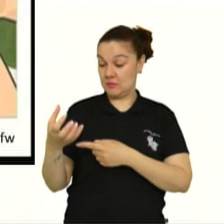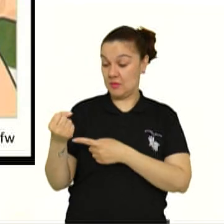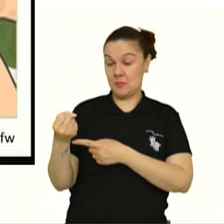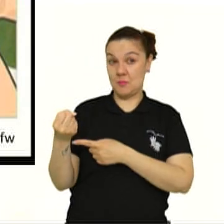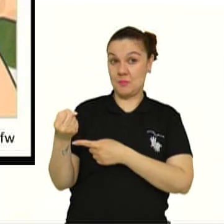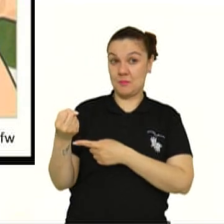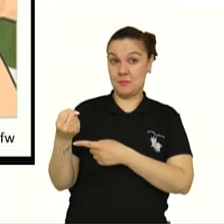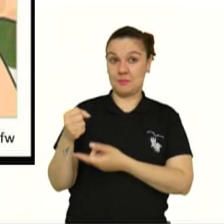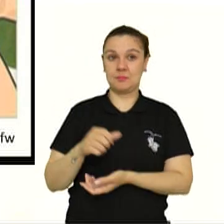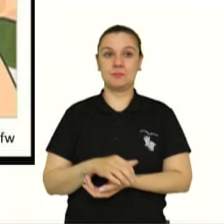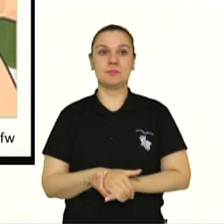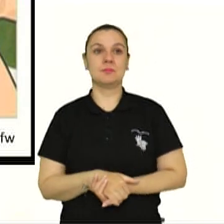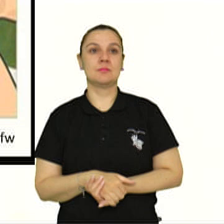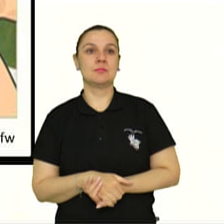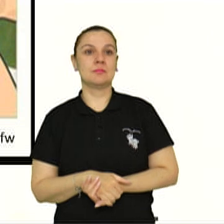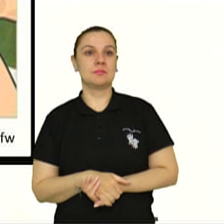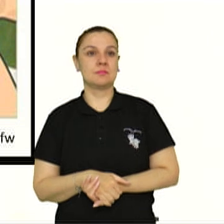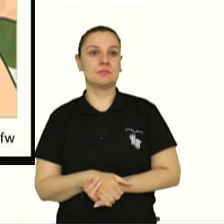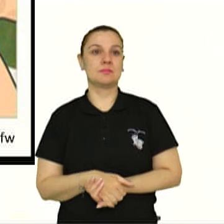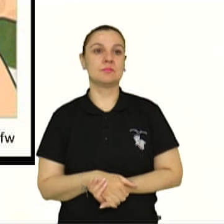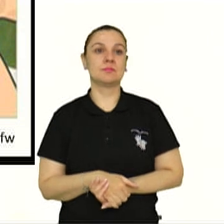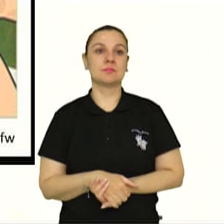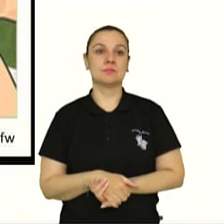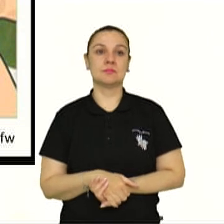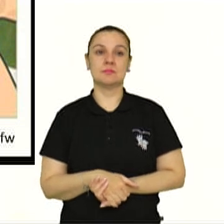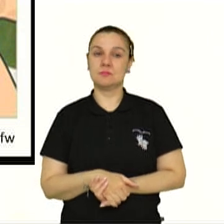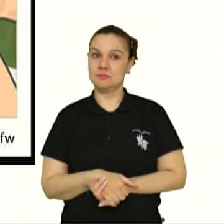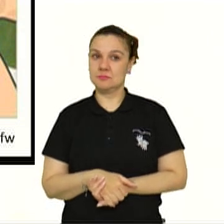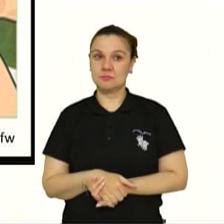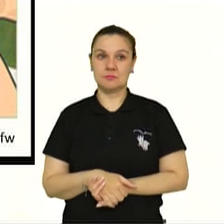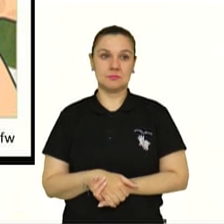Empunhadura. Isso é bem interessante, tá? A empunhadura